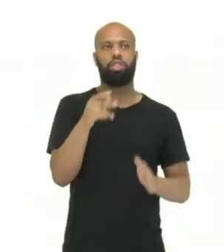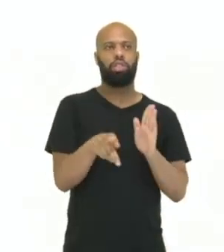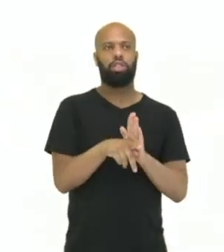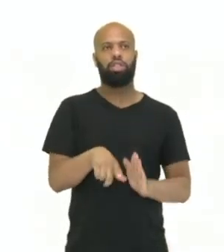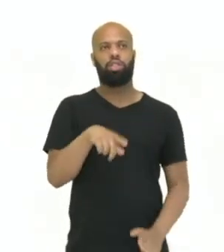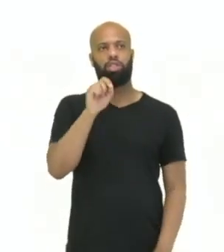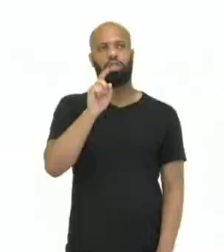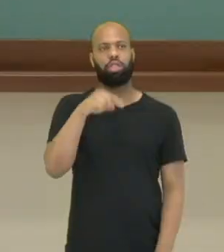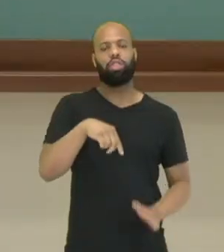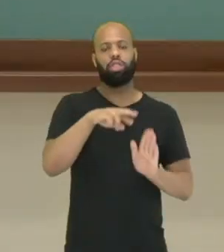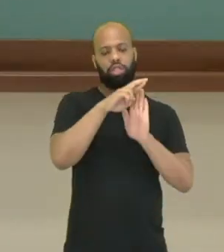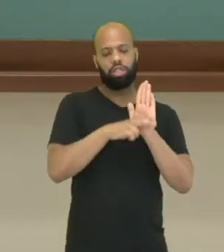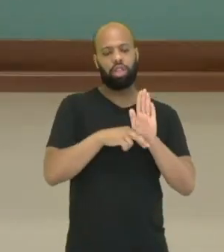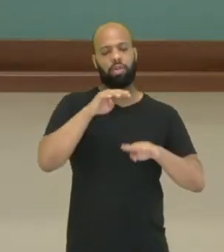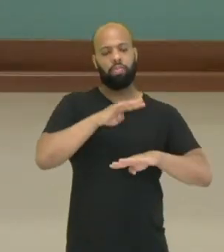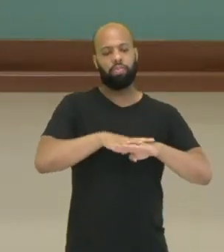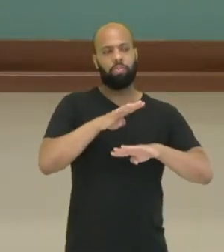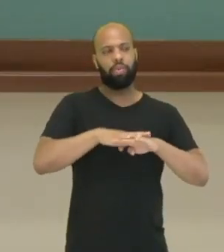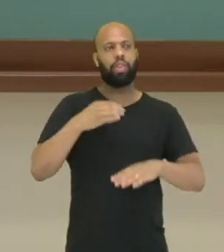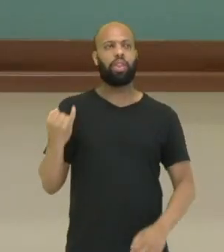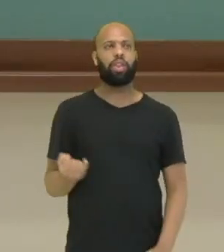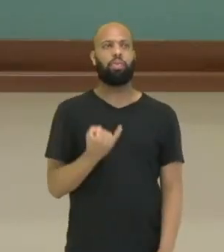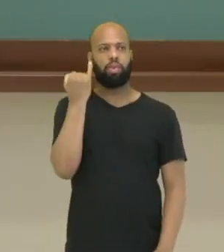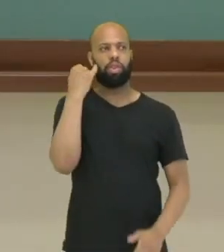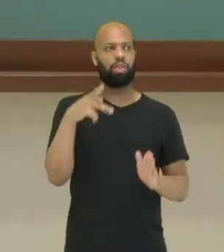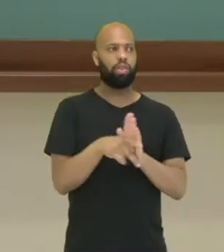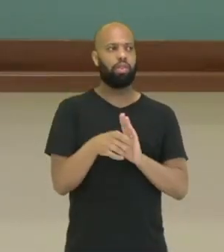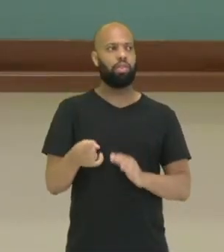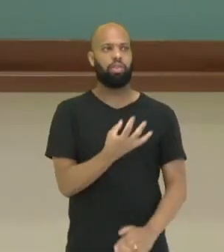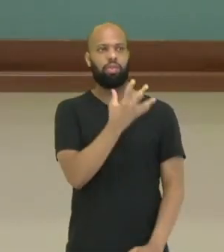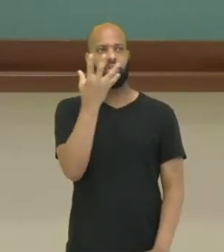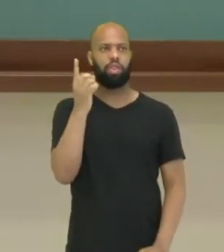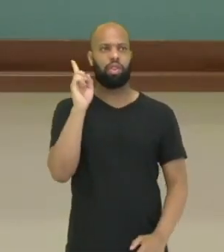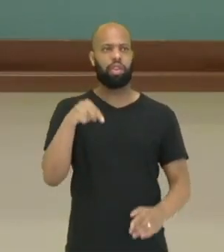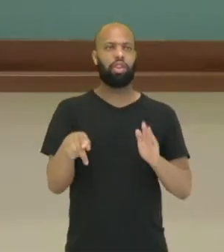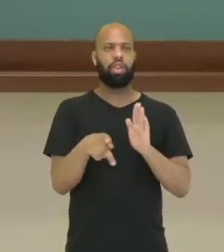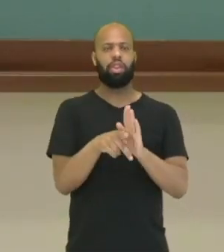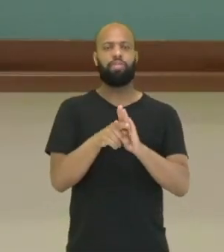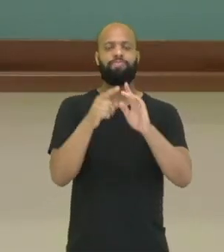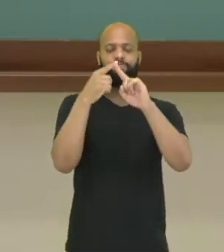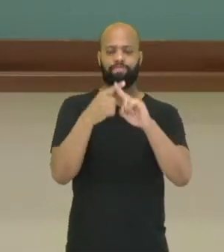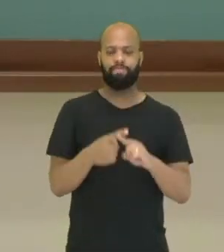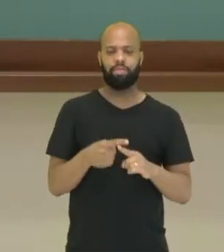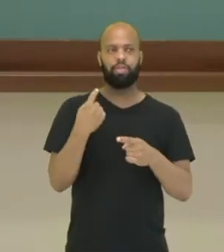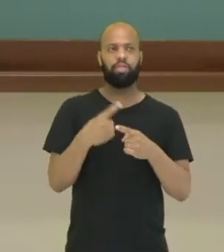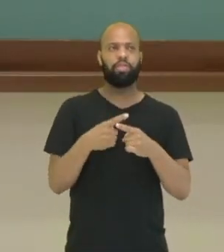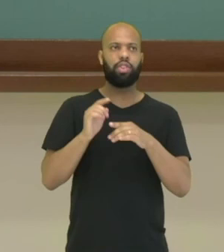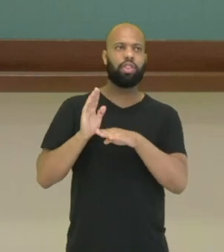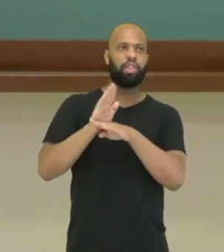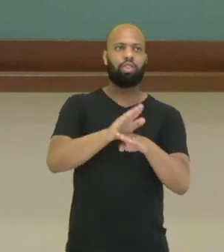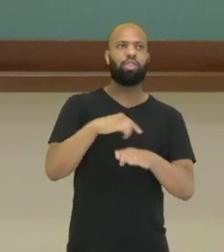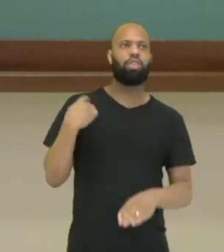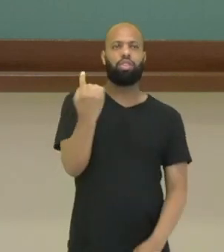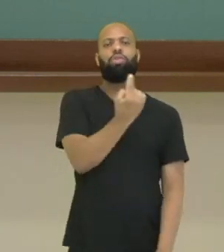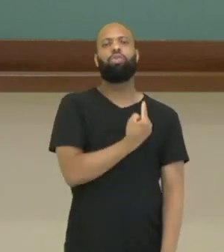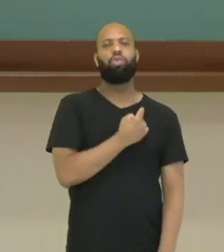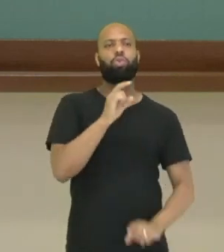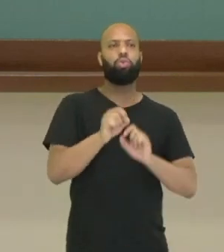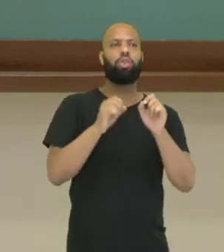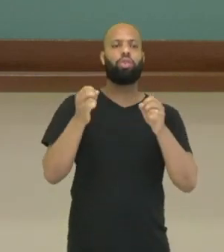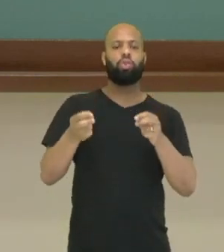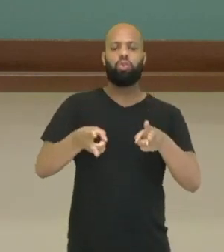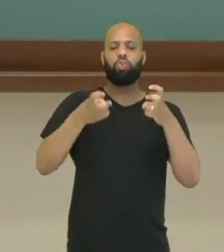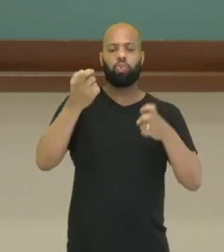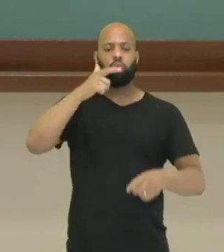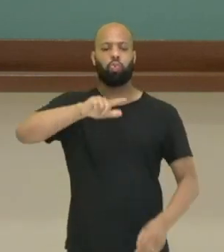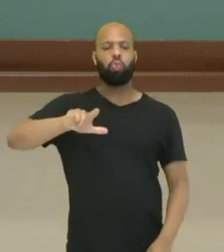Esse é o princípio fundamental de contagem, é o princípio multiplicativo. Ele ajuda nós a perceber